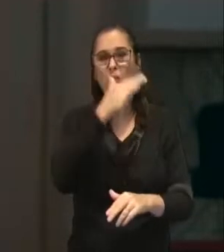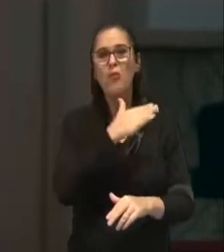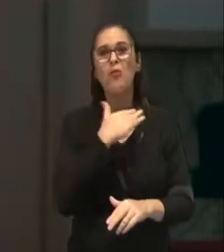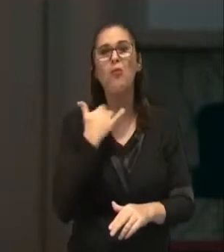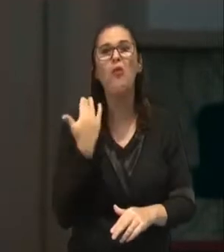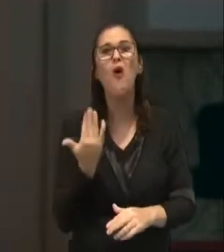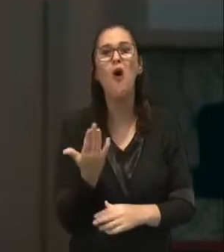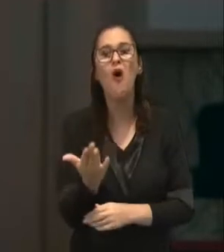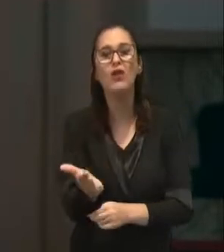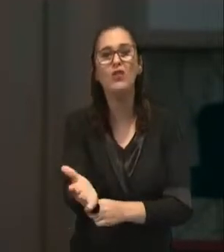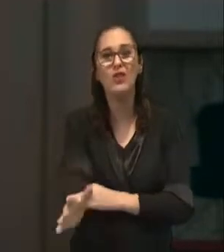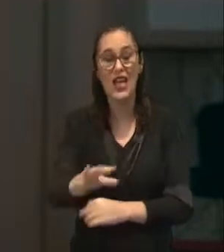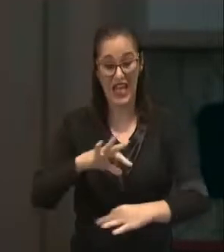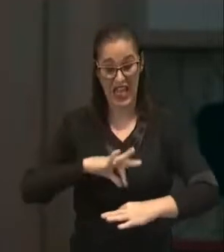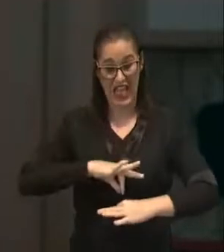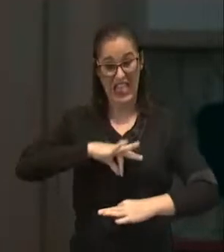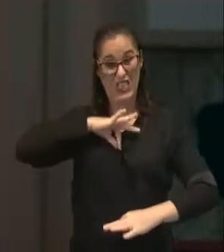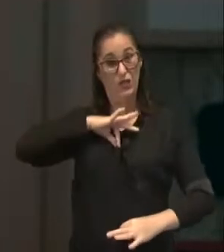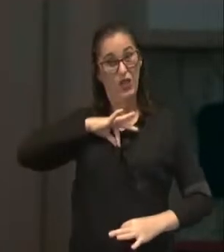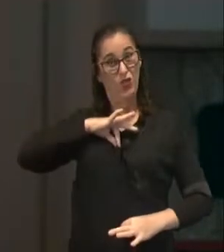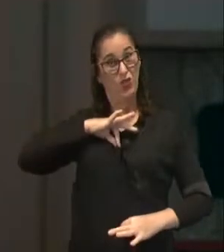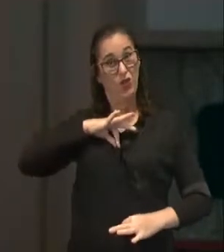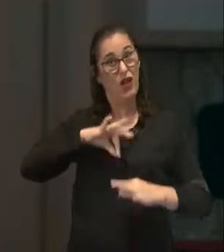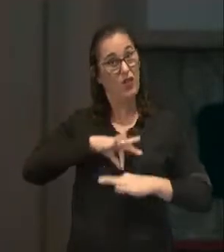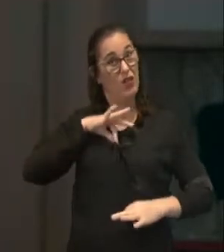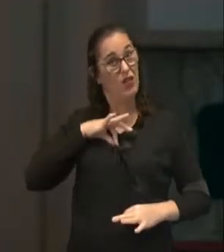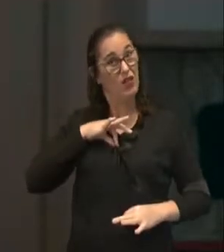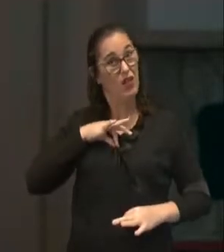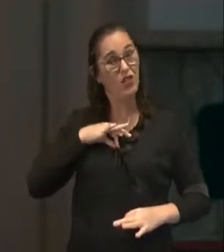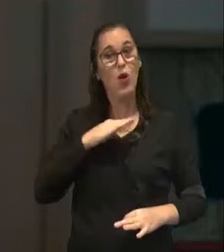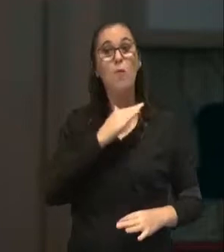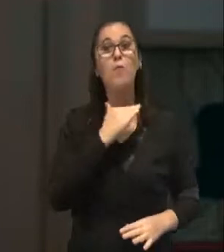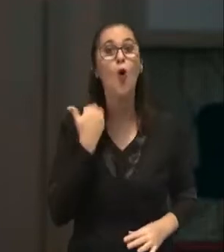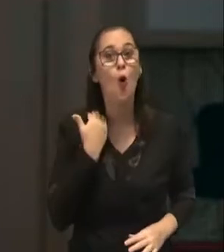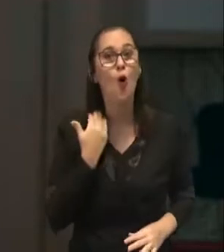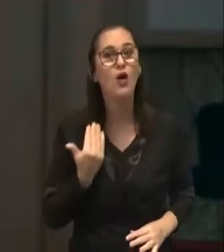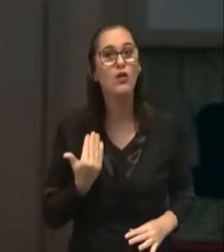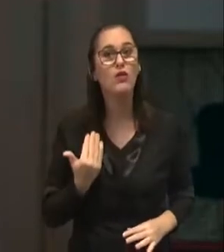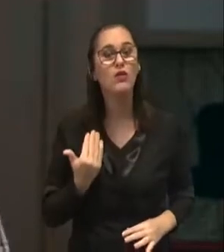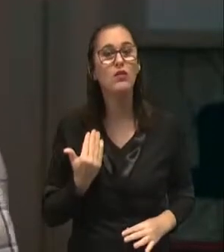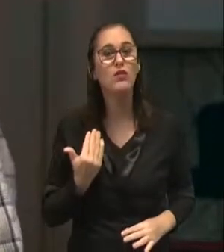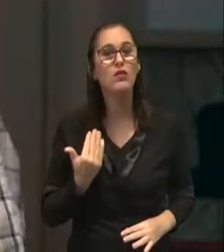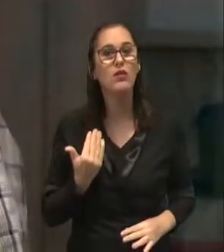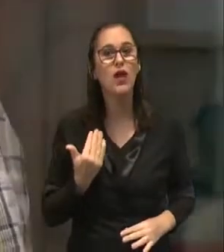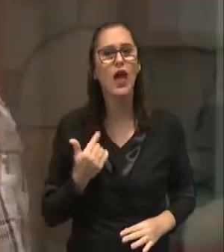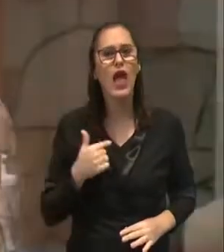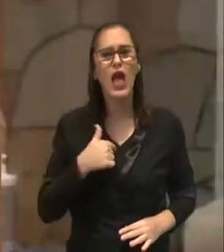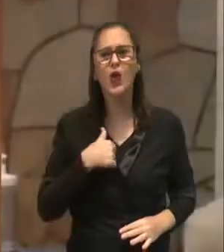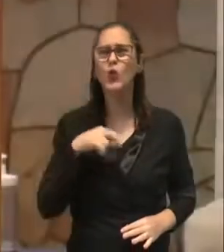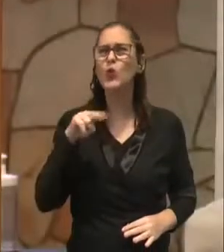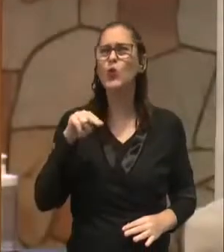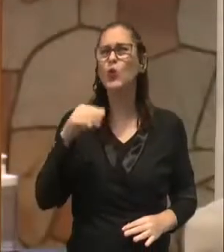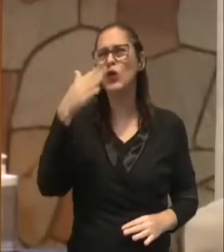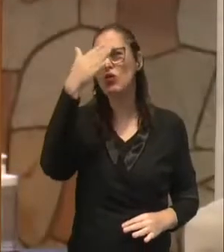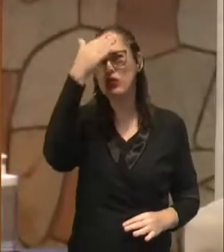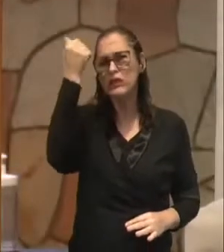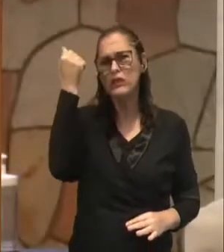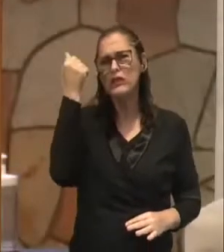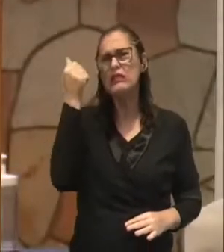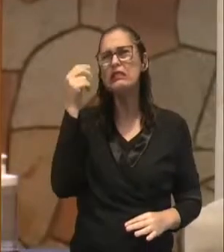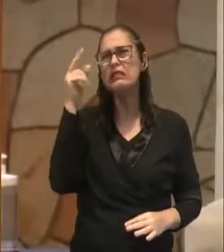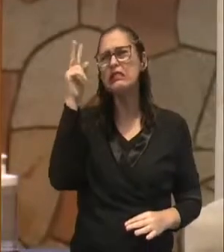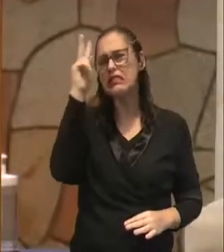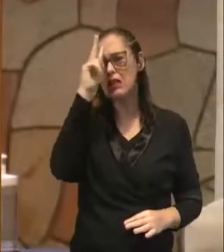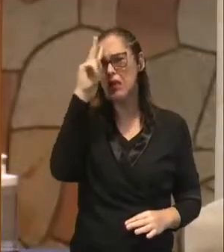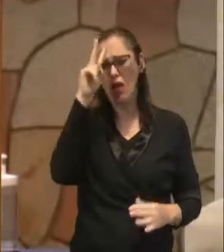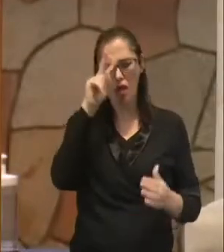Espiritualmente falando, nós éramos mortos. Eu nunca vou me esquecer, e sempre que eu lembro desse texto, eu